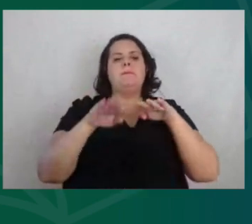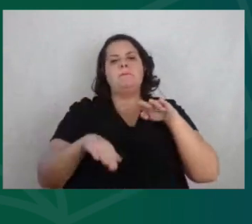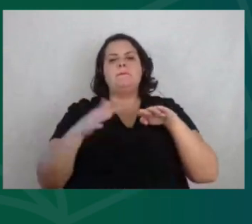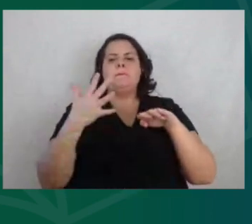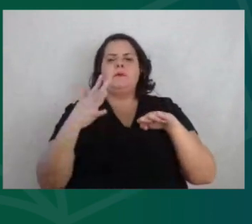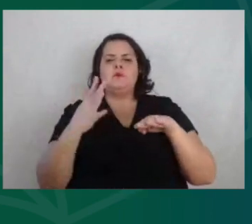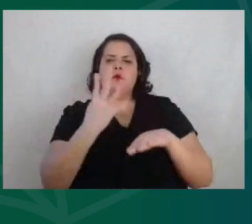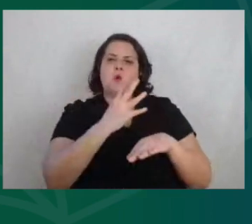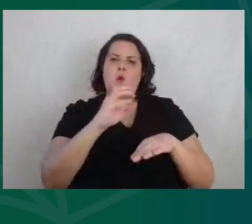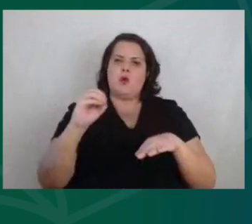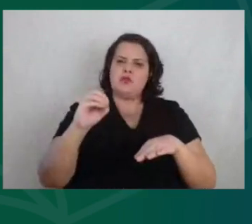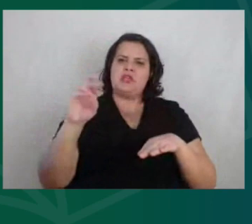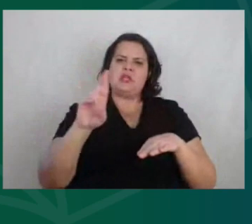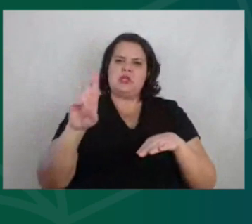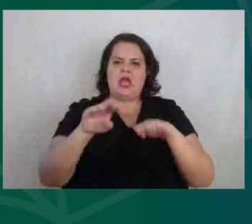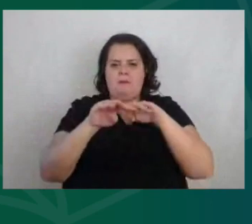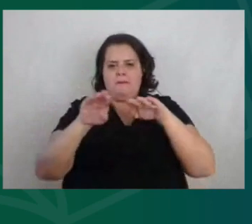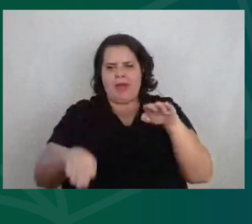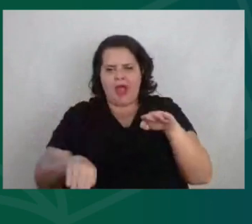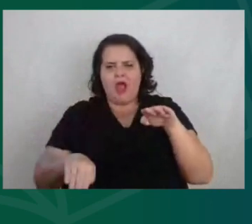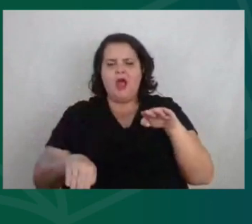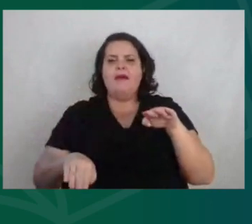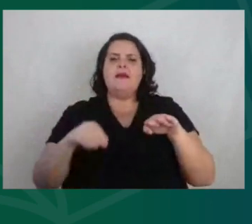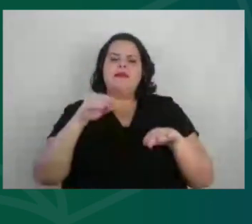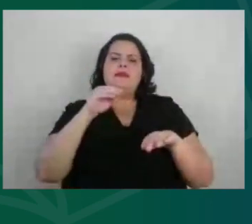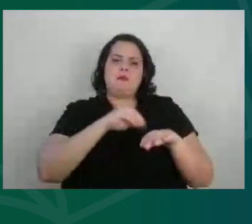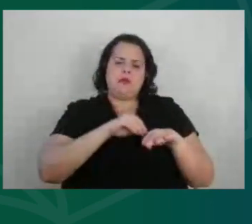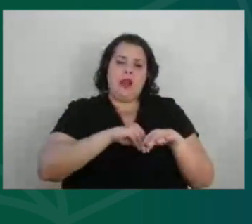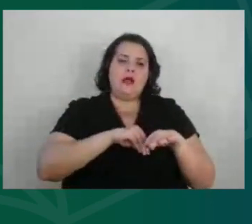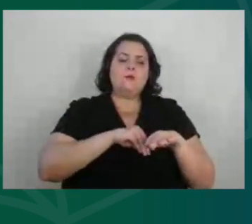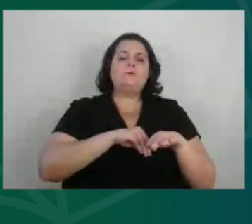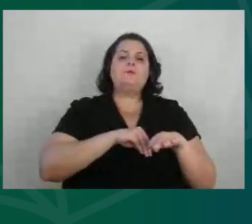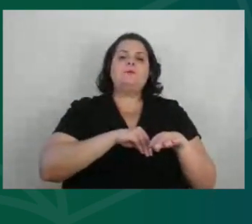R$400, 350, R$400. Então, vocês